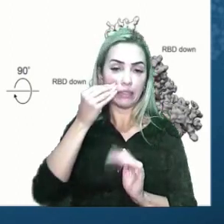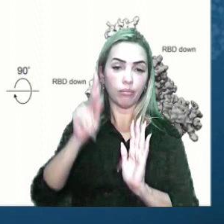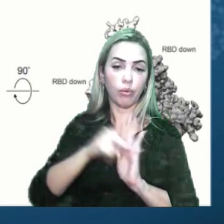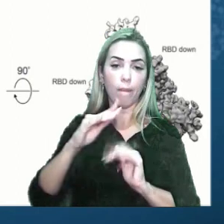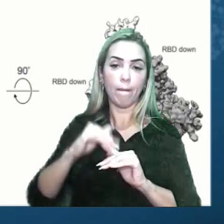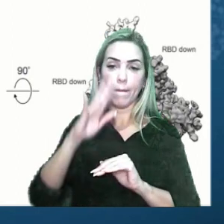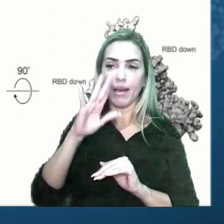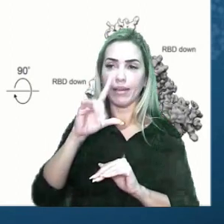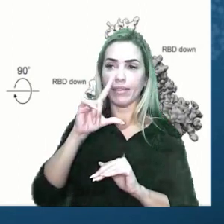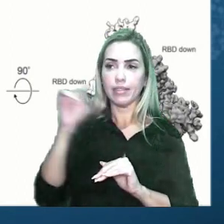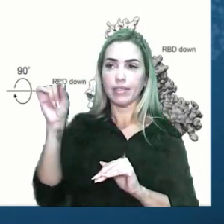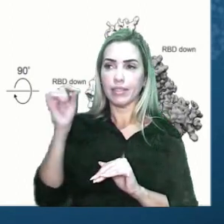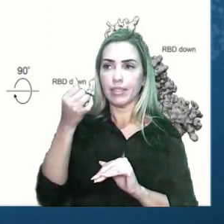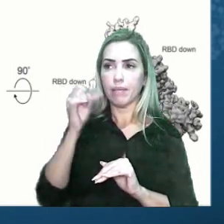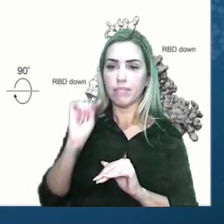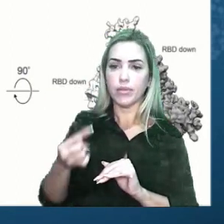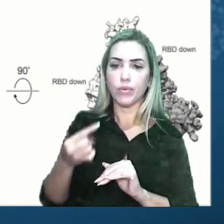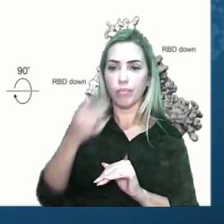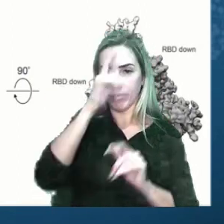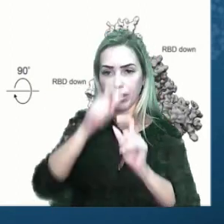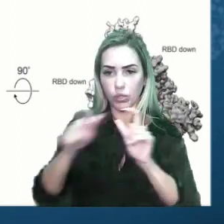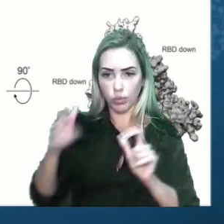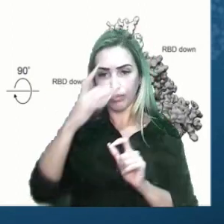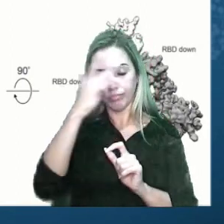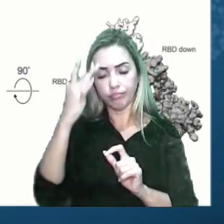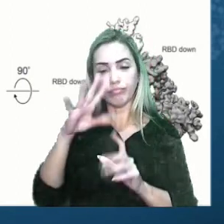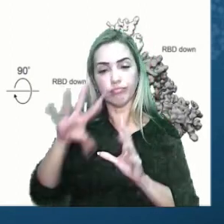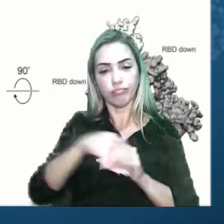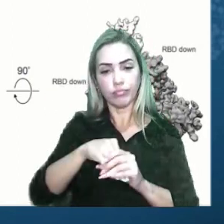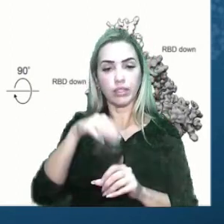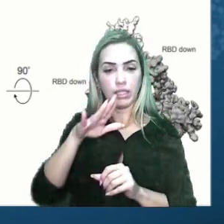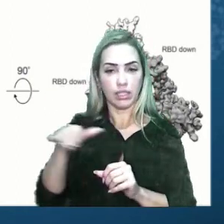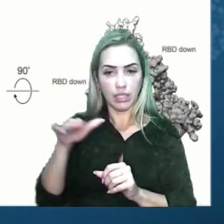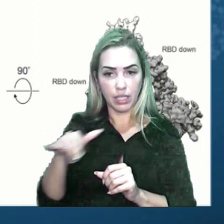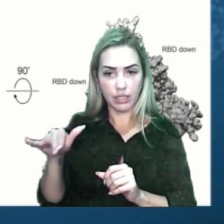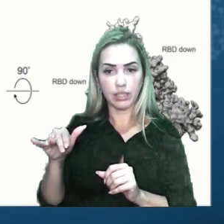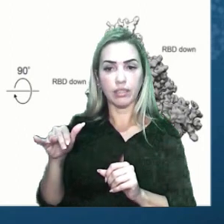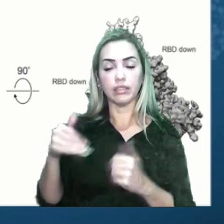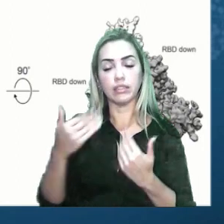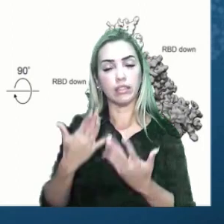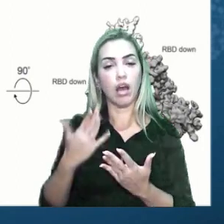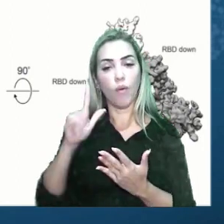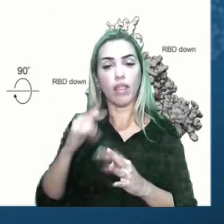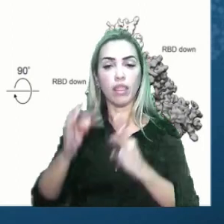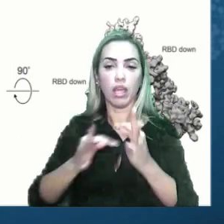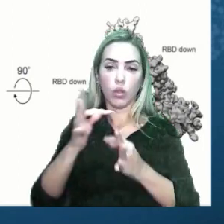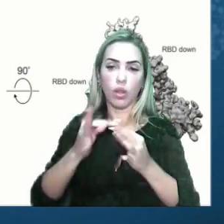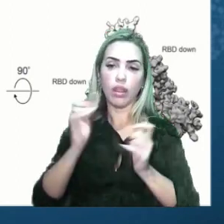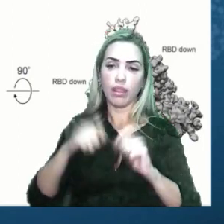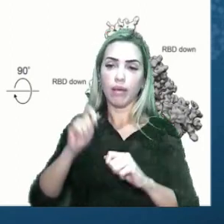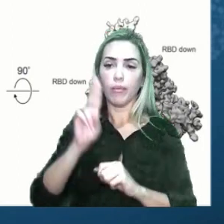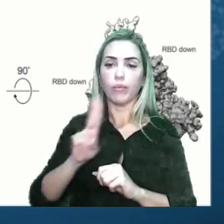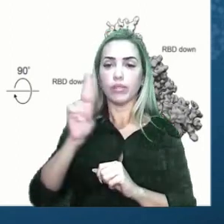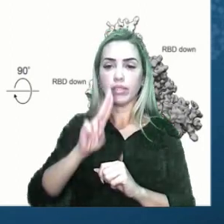de 6 mil indivíduos, incluindo crianças. Então, essa é uma tecnologia que pode ser